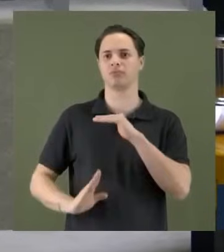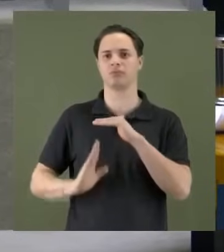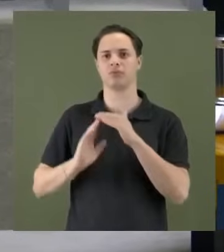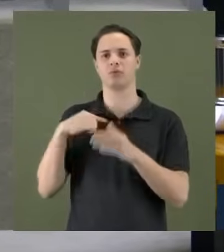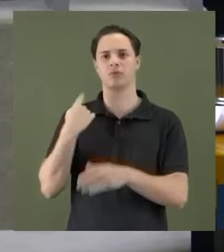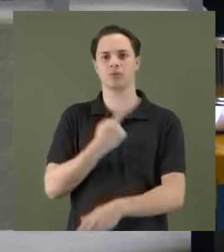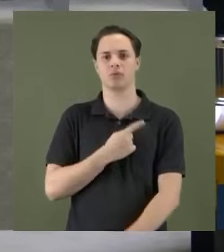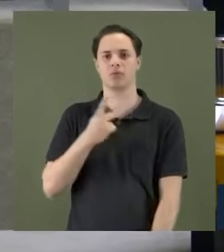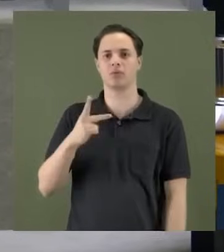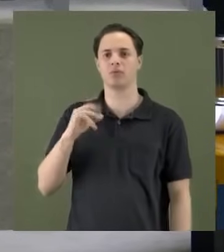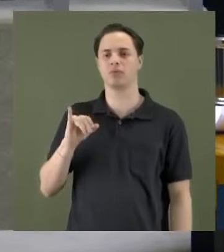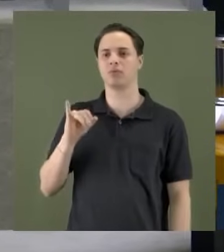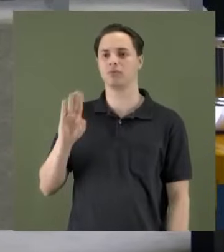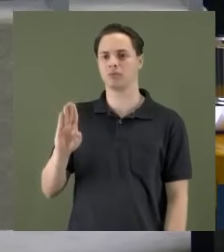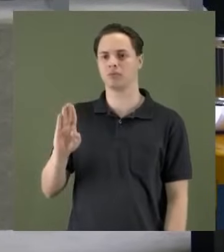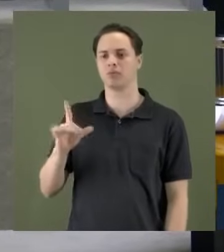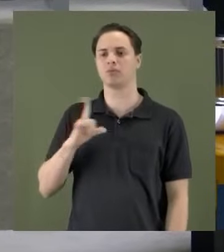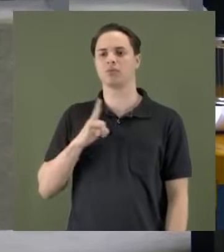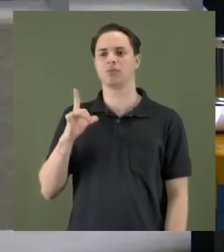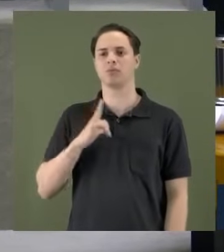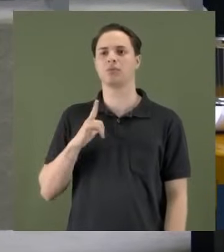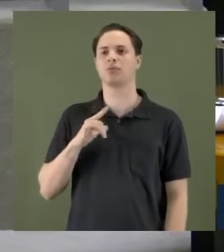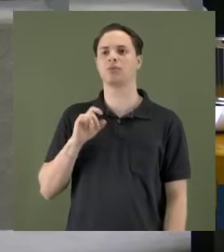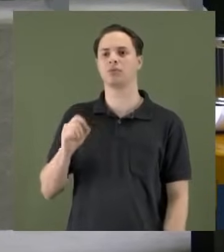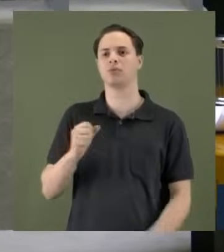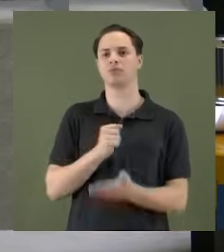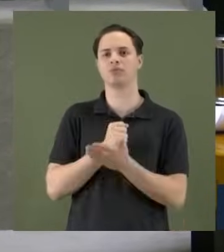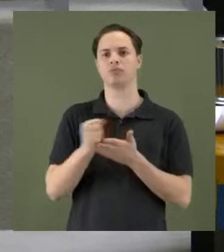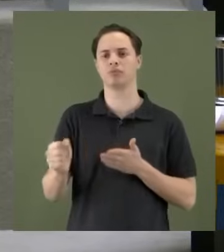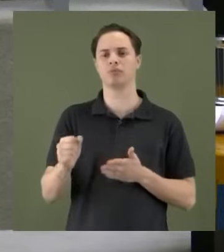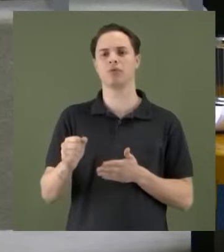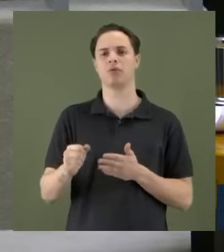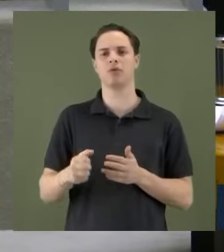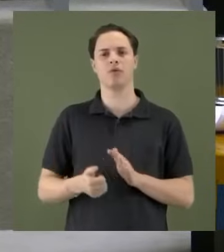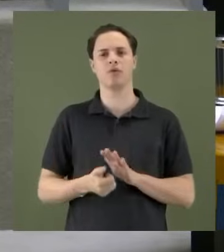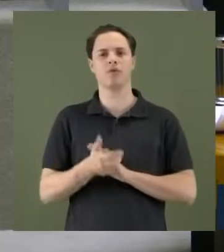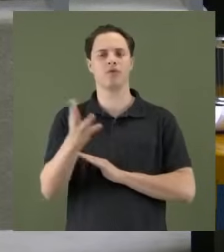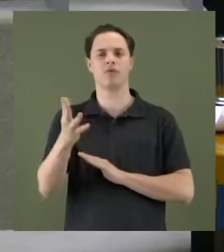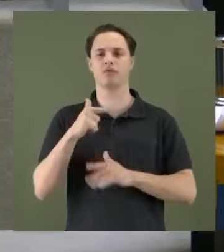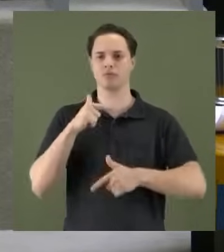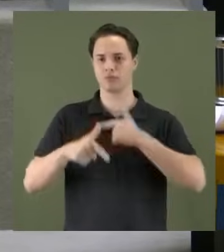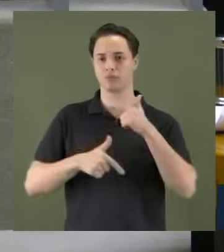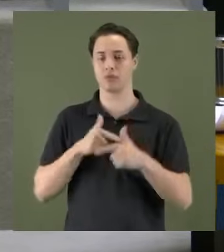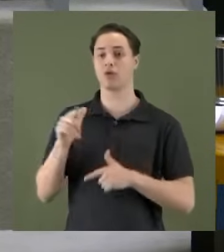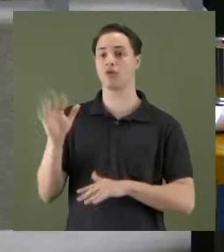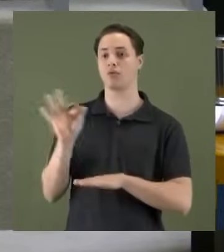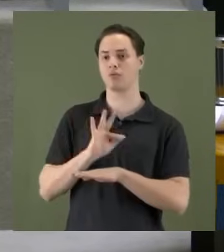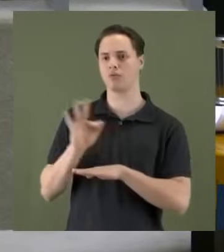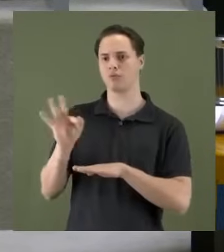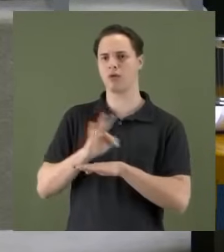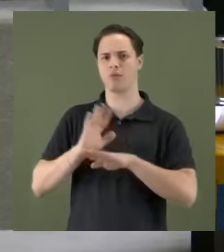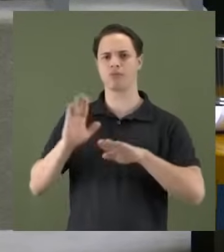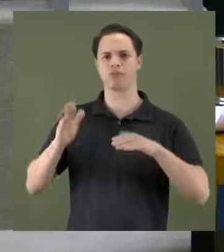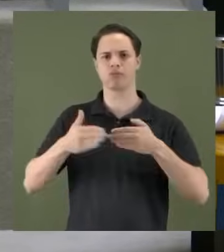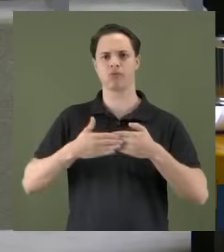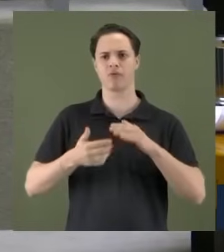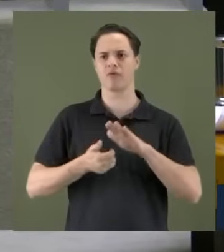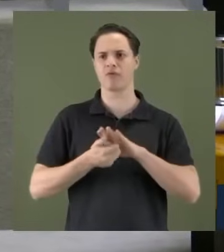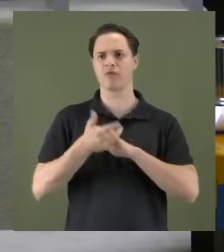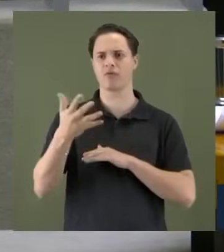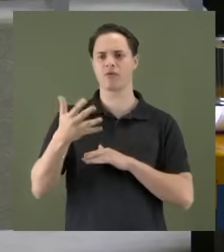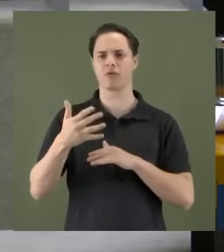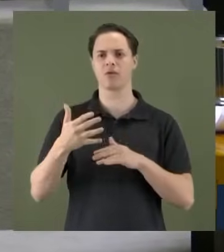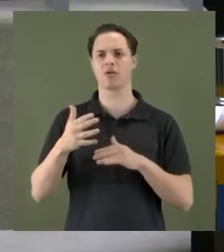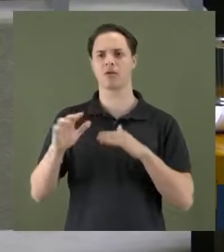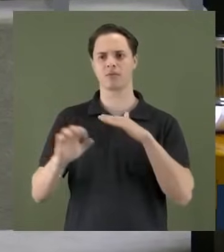PIB, com a erradicação de milhões de empregos formais, com o fechamento de centenas de milhares de